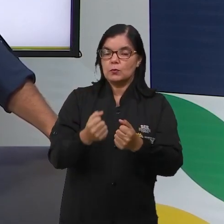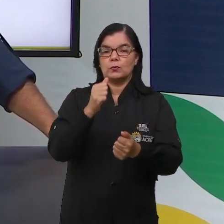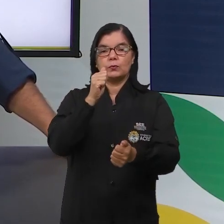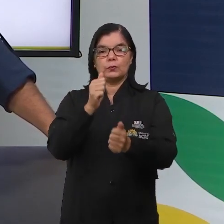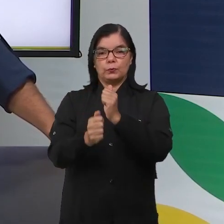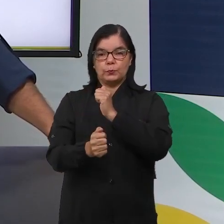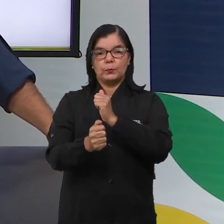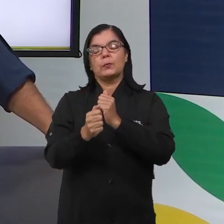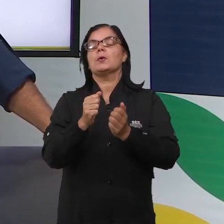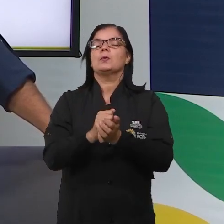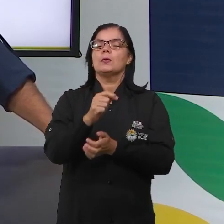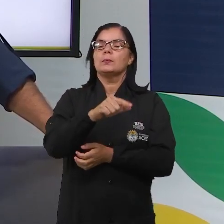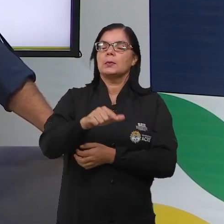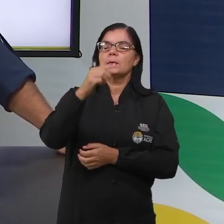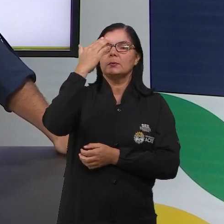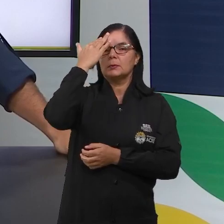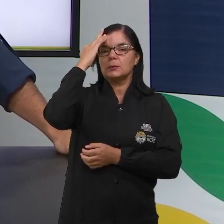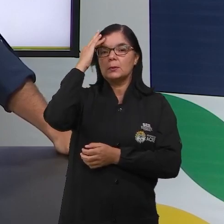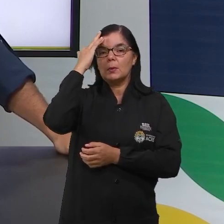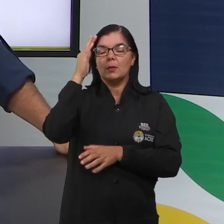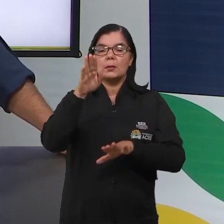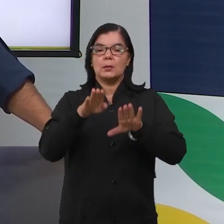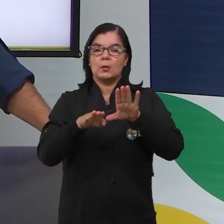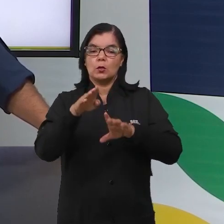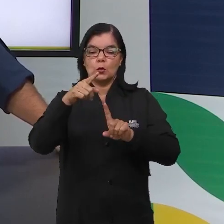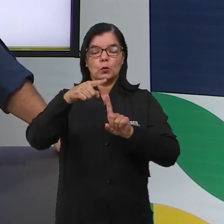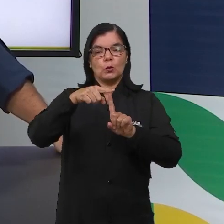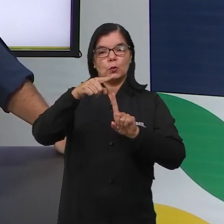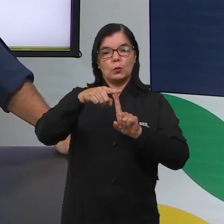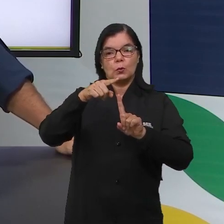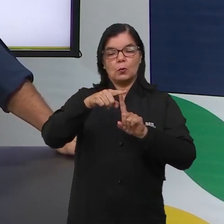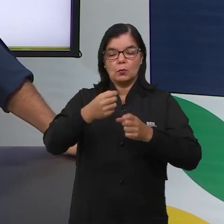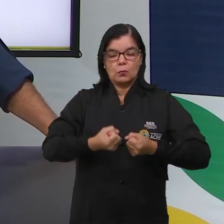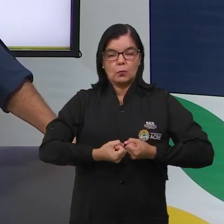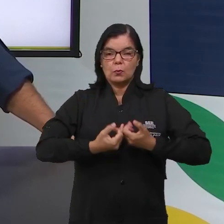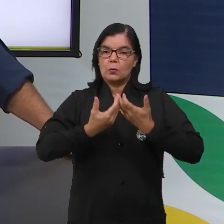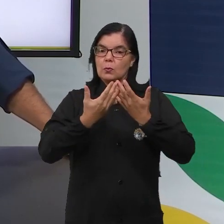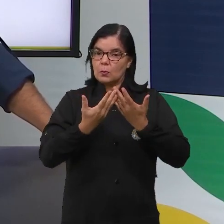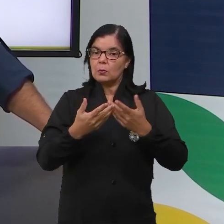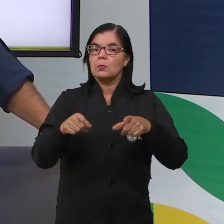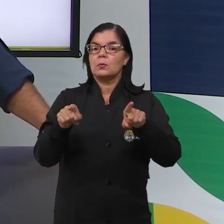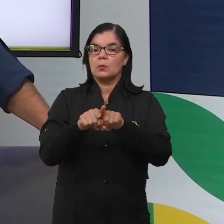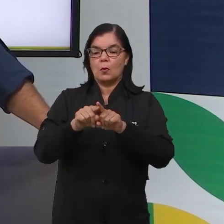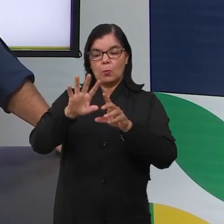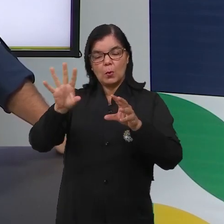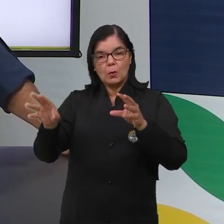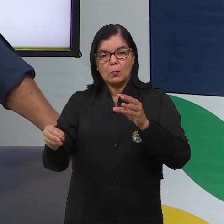esporte. Então, entender que determinados tipos de expressões, elas vão ser